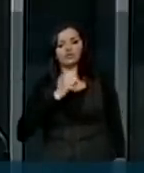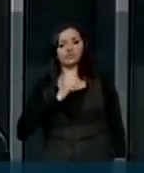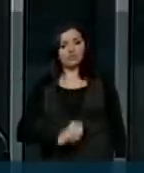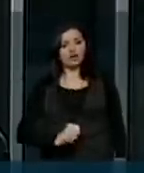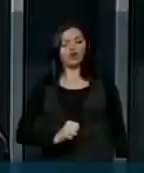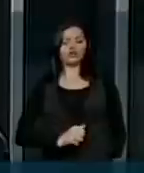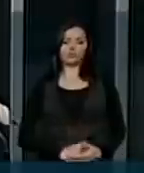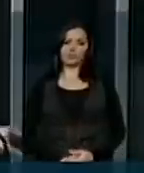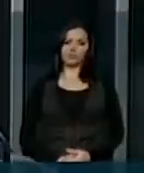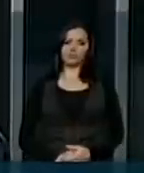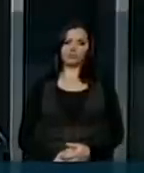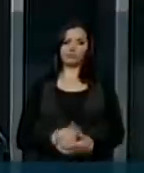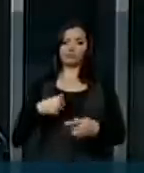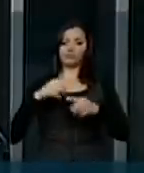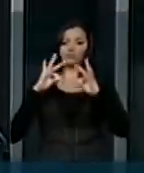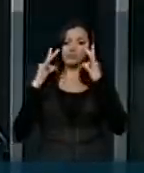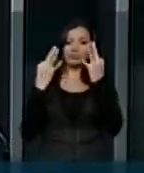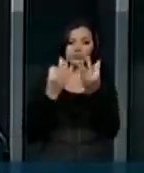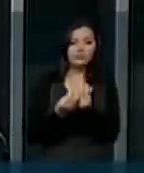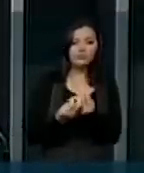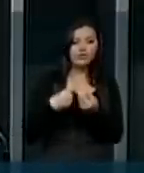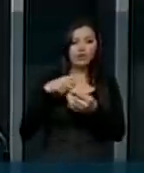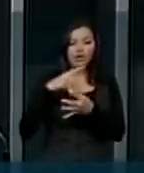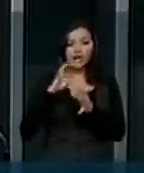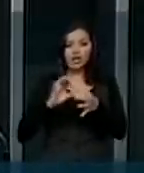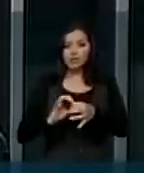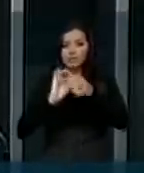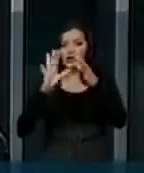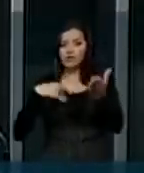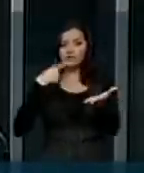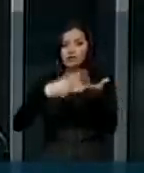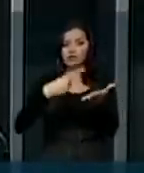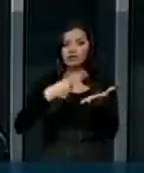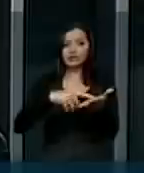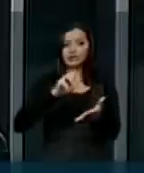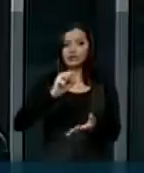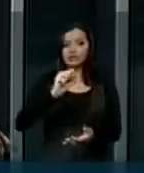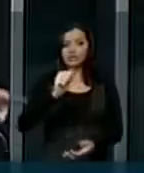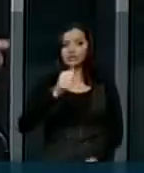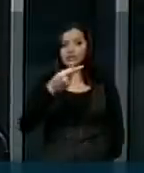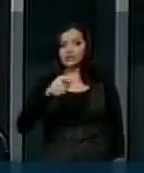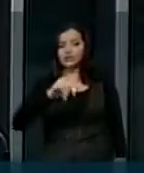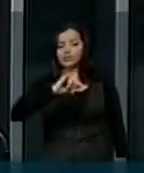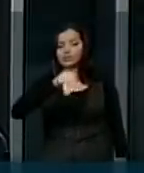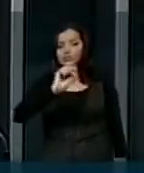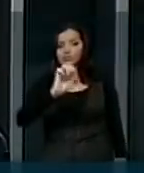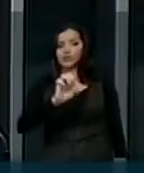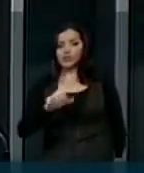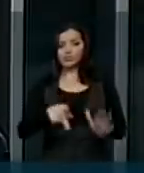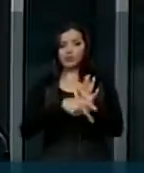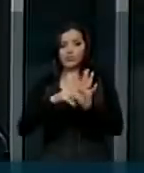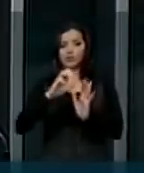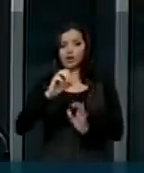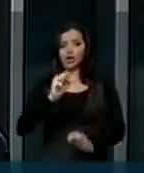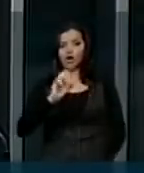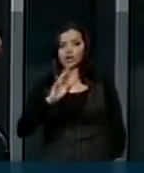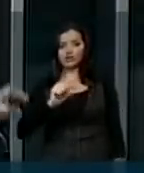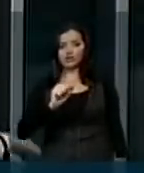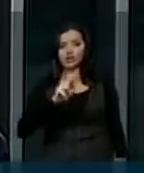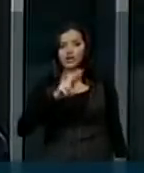Joga por terra o Tratado do Pacto de São José da Costa Rica, da qual o Brasil